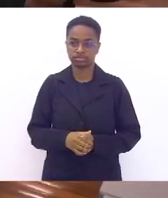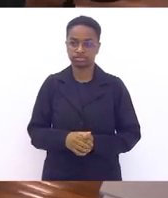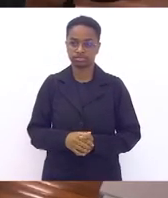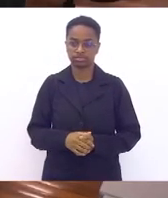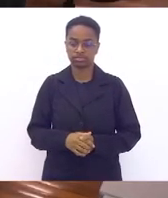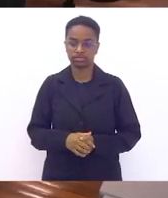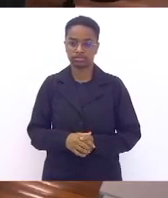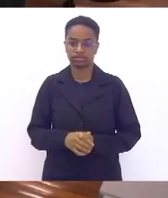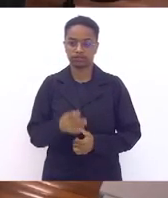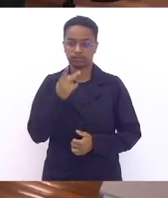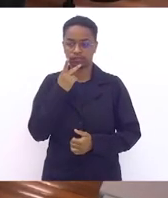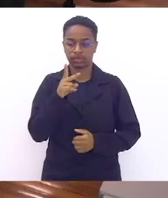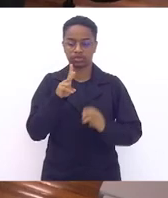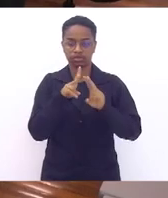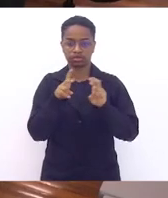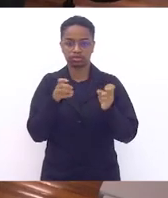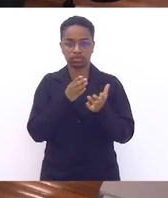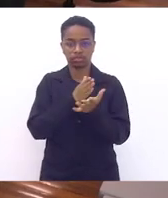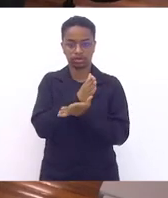sobre os eixos. Tá?